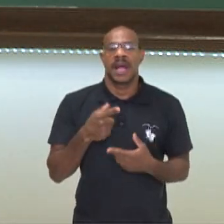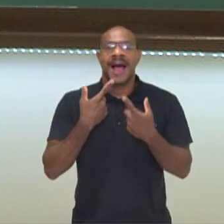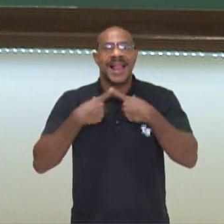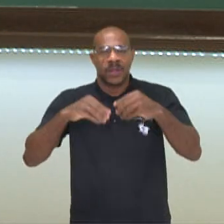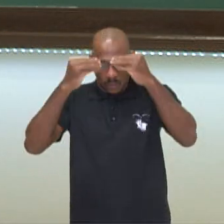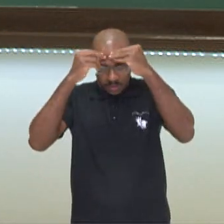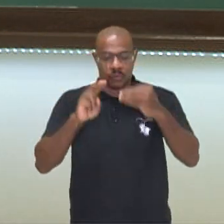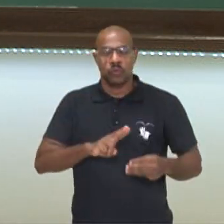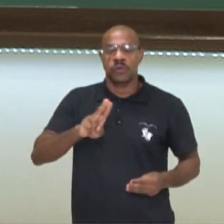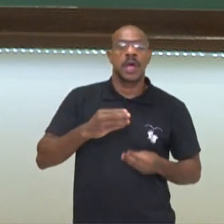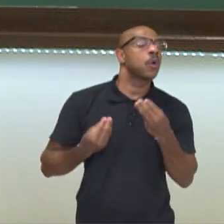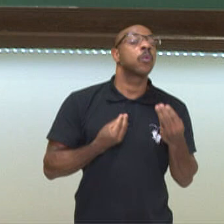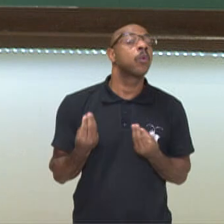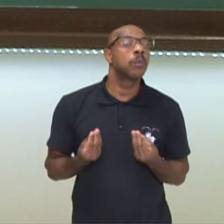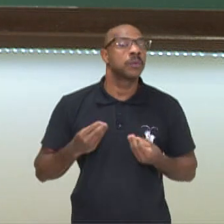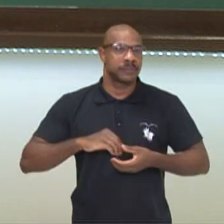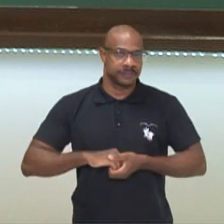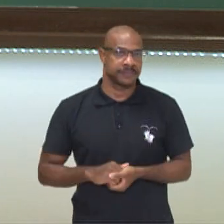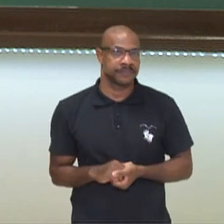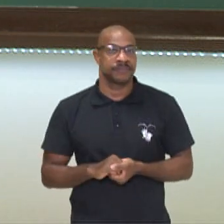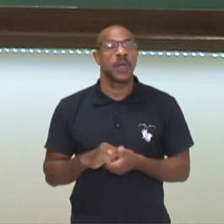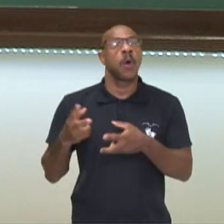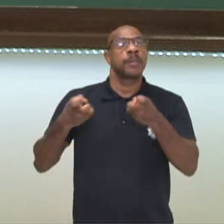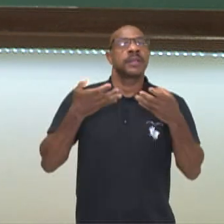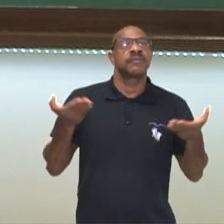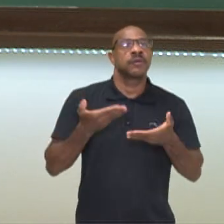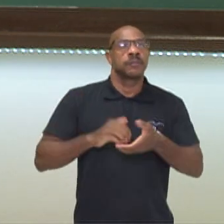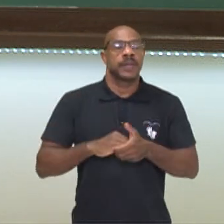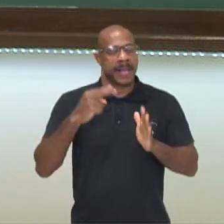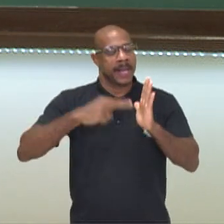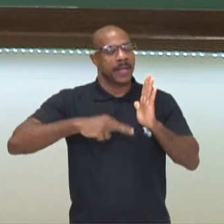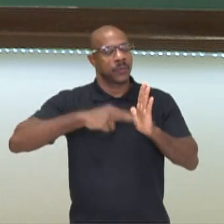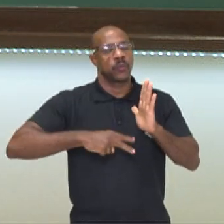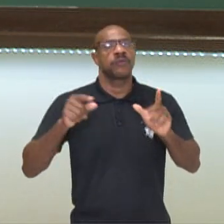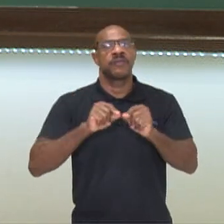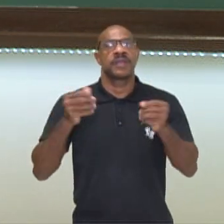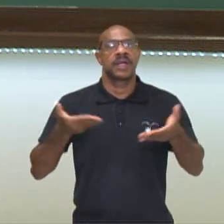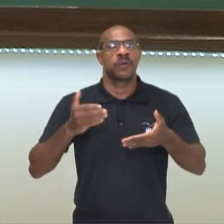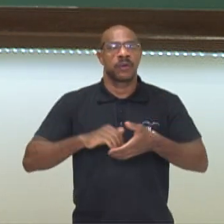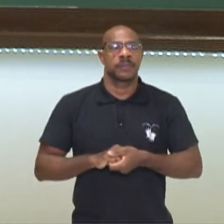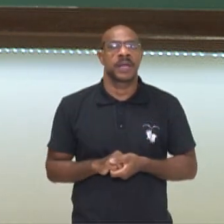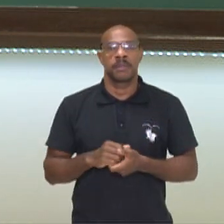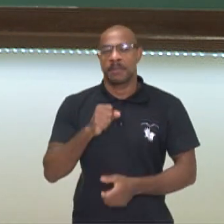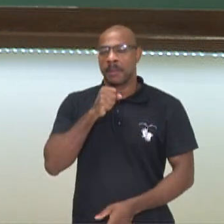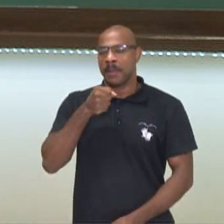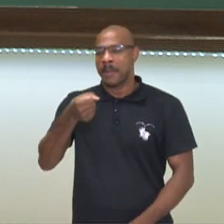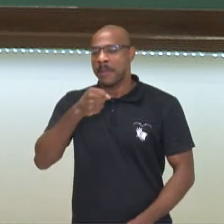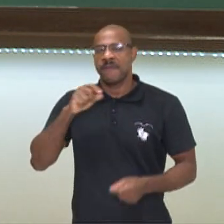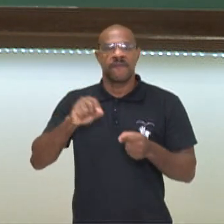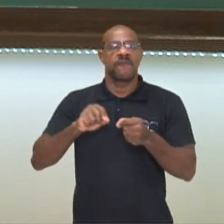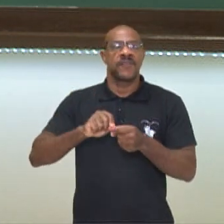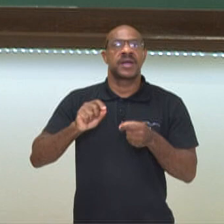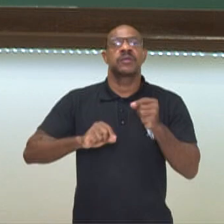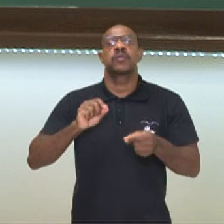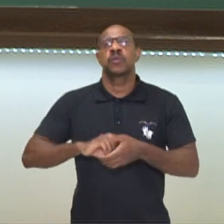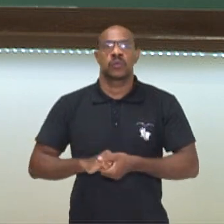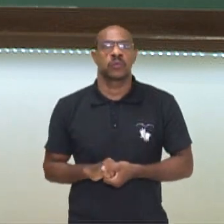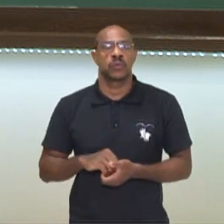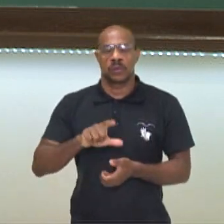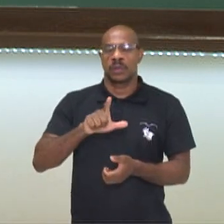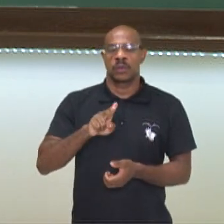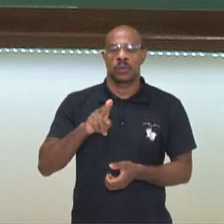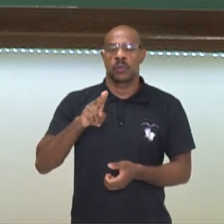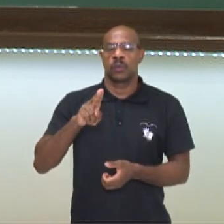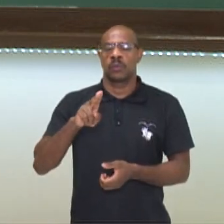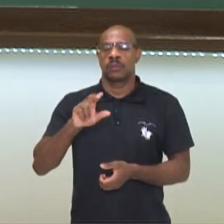linguagem. Observem aqui nessa leitura que nós vamos fazer, uma entrevista realizada com o